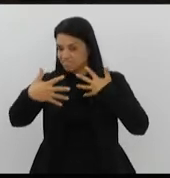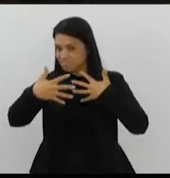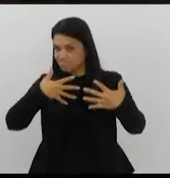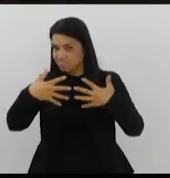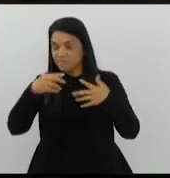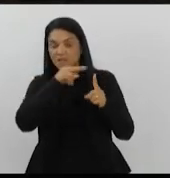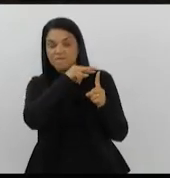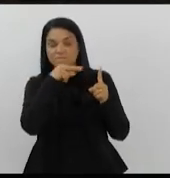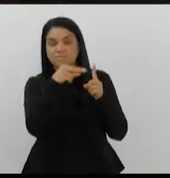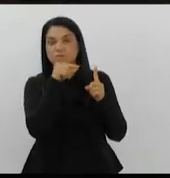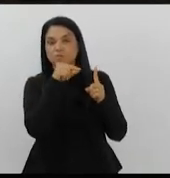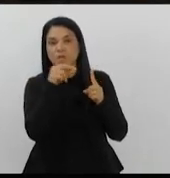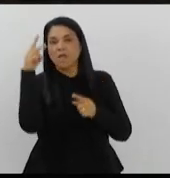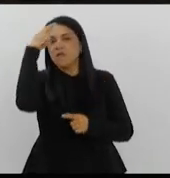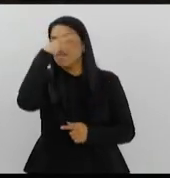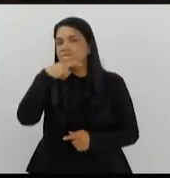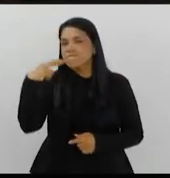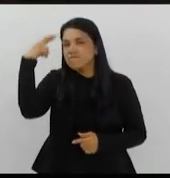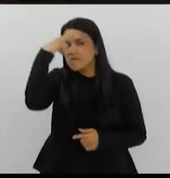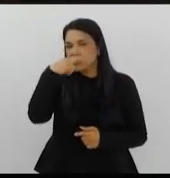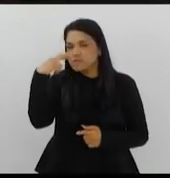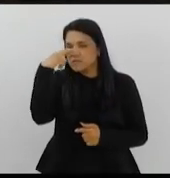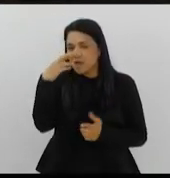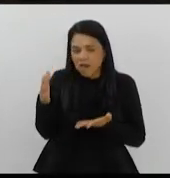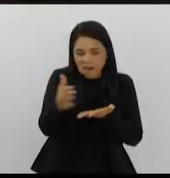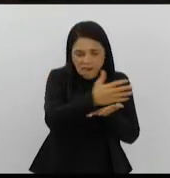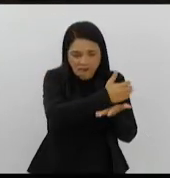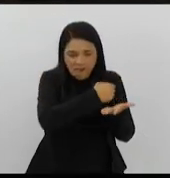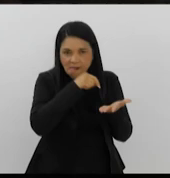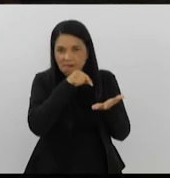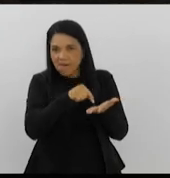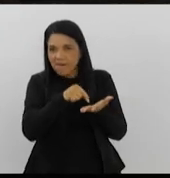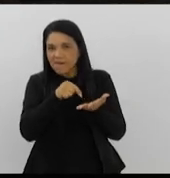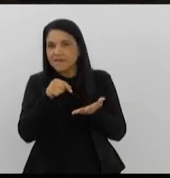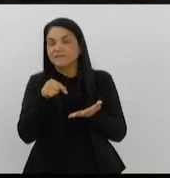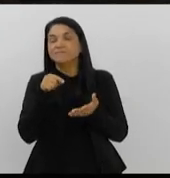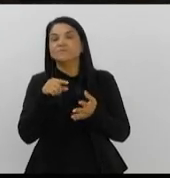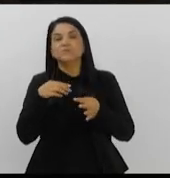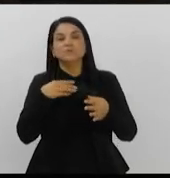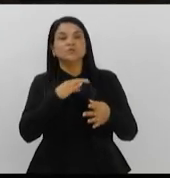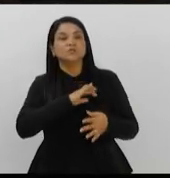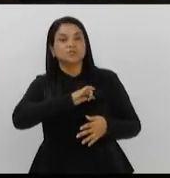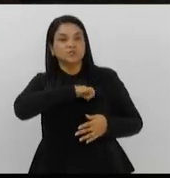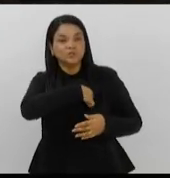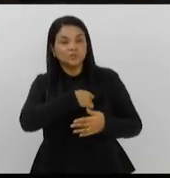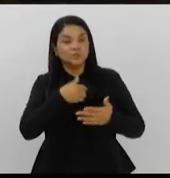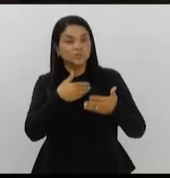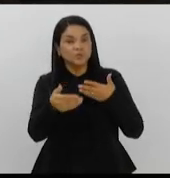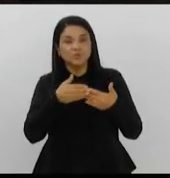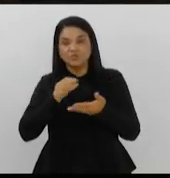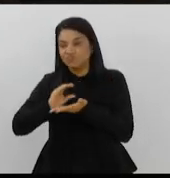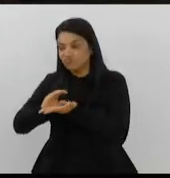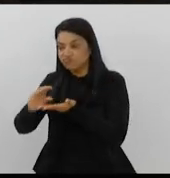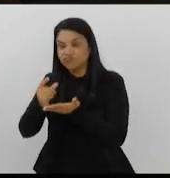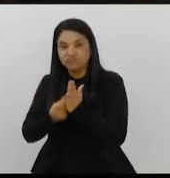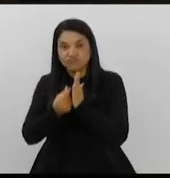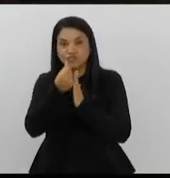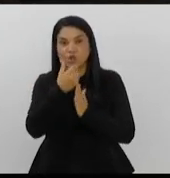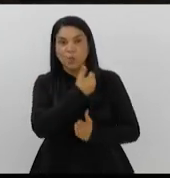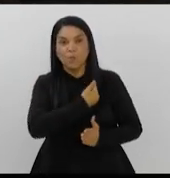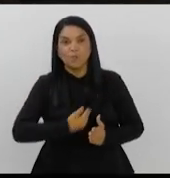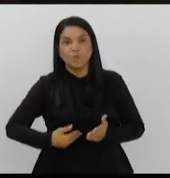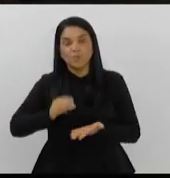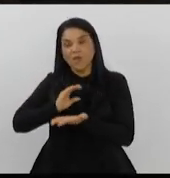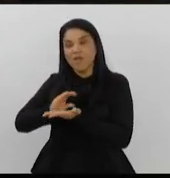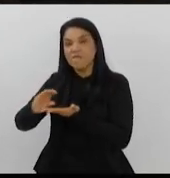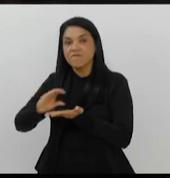visa investigar, apurar, fiscalizar todo e qualquer dinheiro público estadual enviado aos